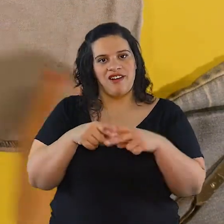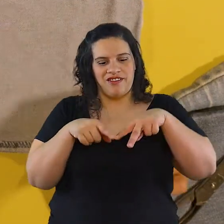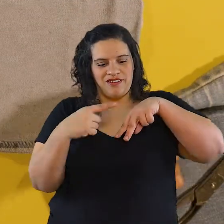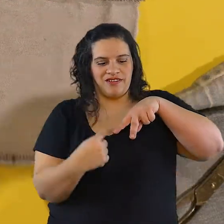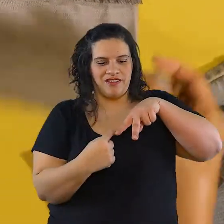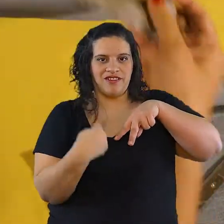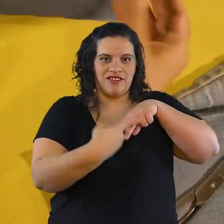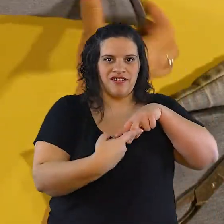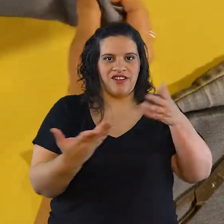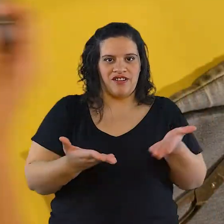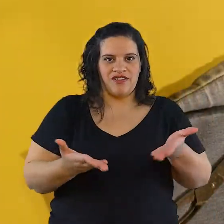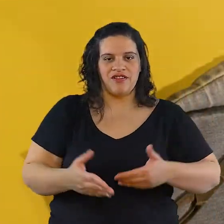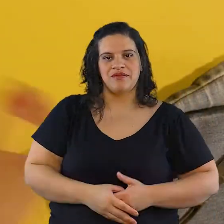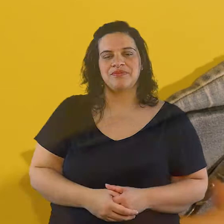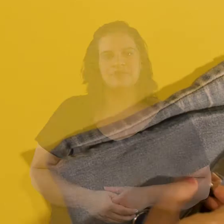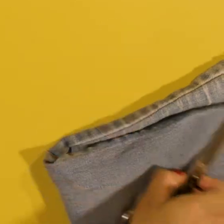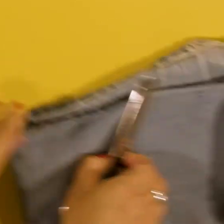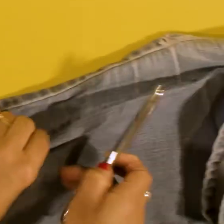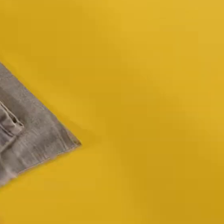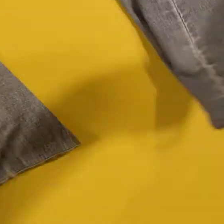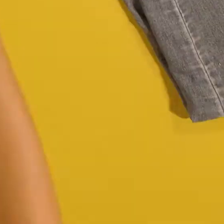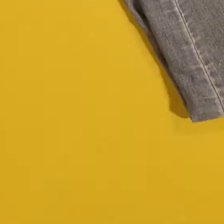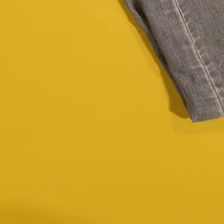abri, vou fazer isso com as duas pernas.